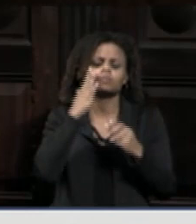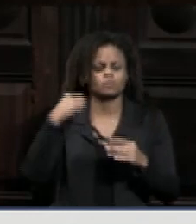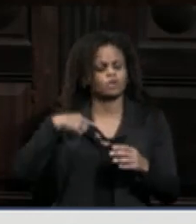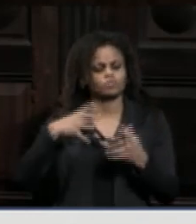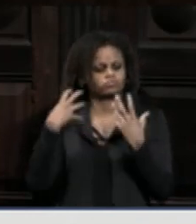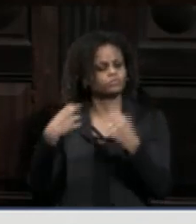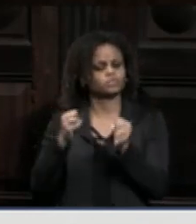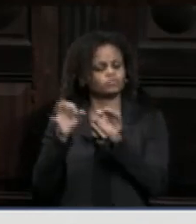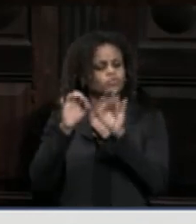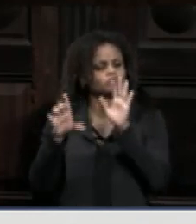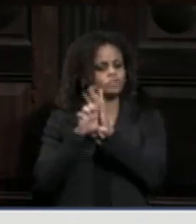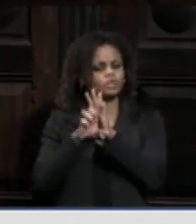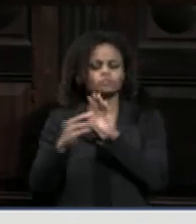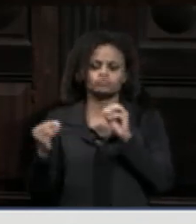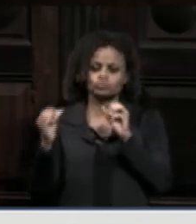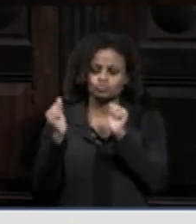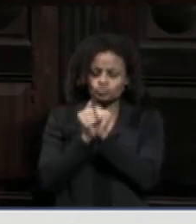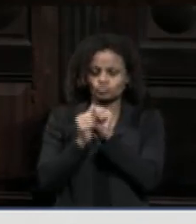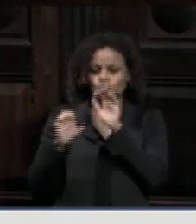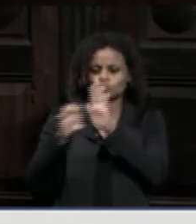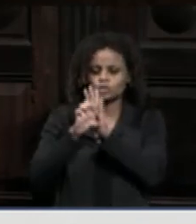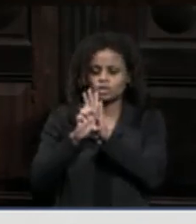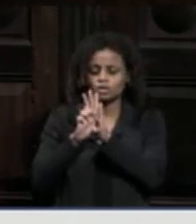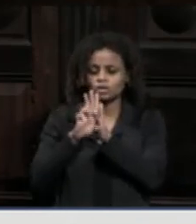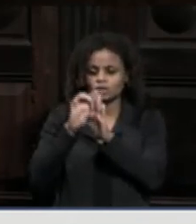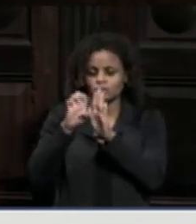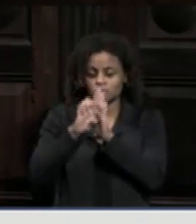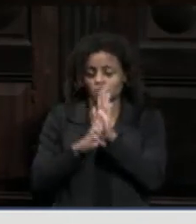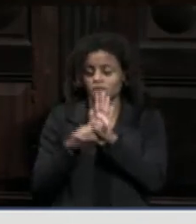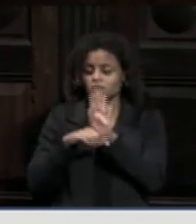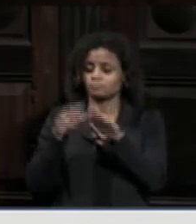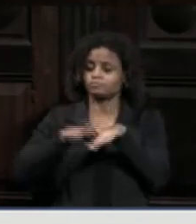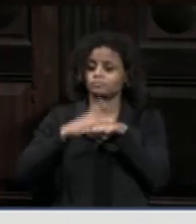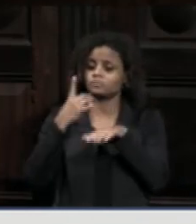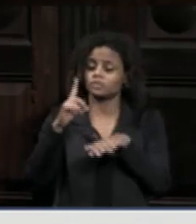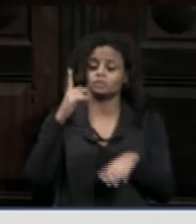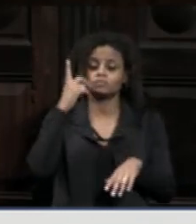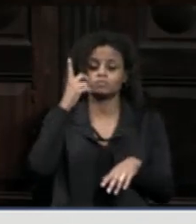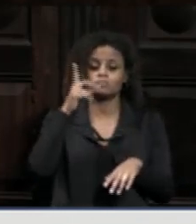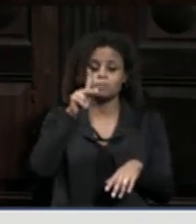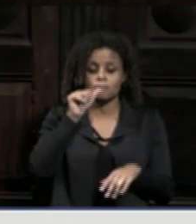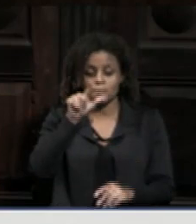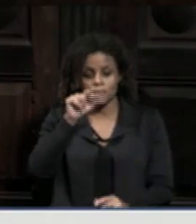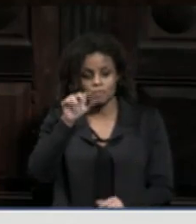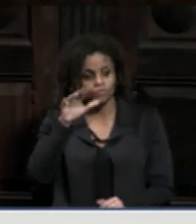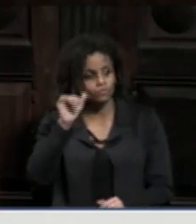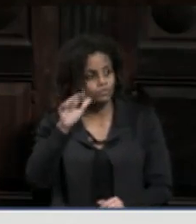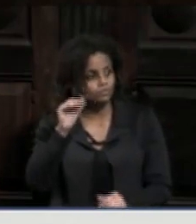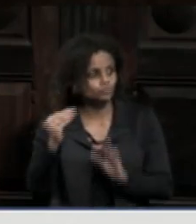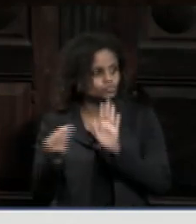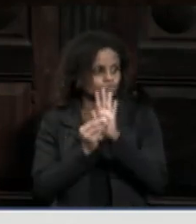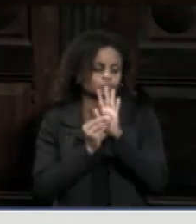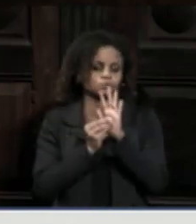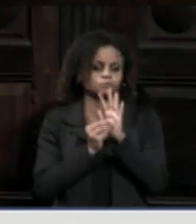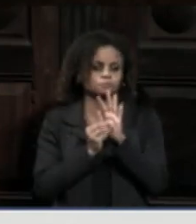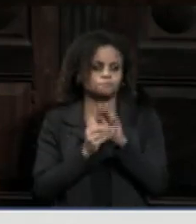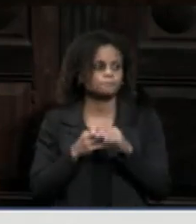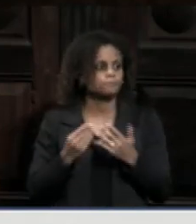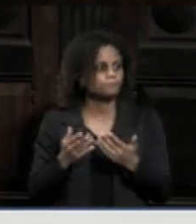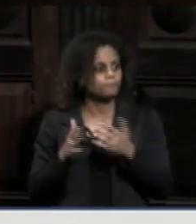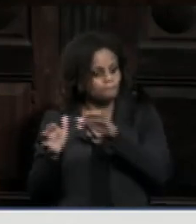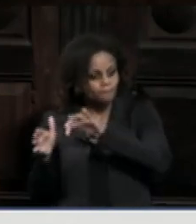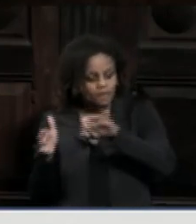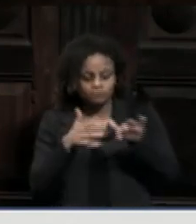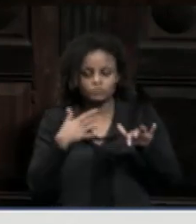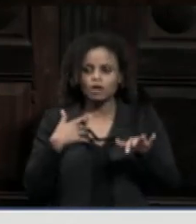emenda apresentada pelo deputado Paulo Ramos. A partir daí, senhor presidente, eu quero, em mais 4 ou 5 minutos